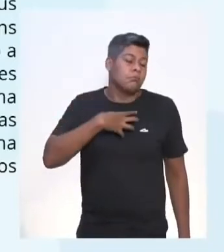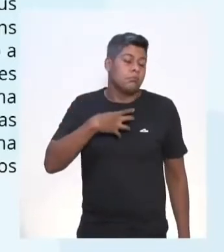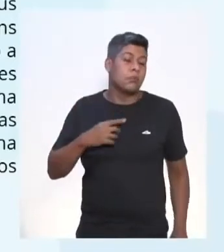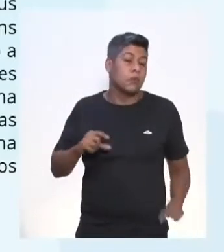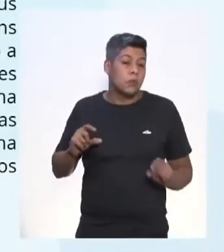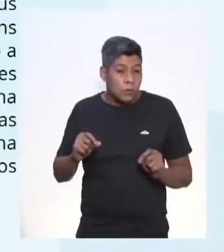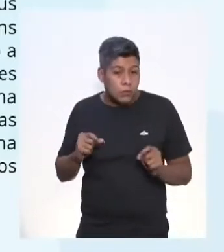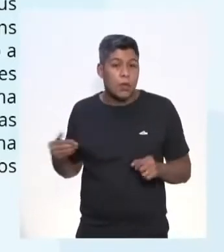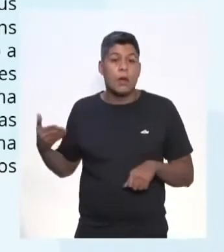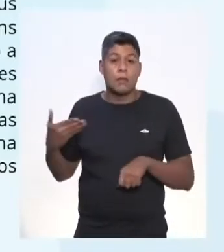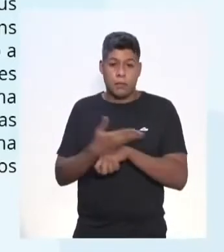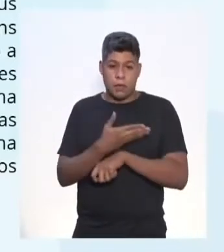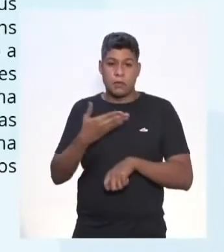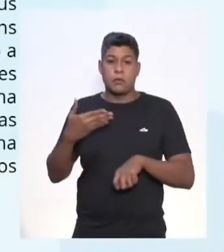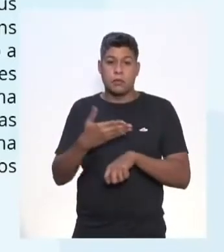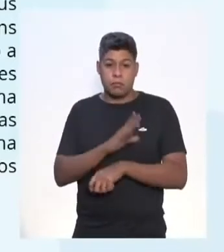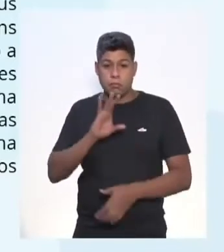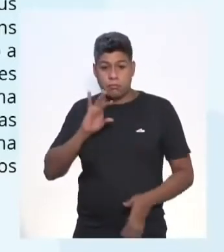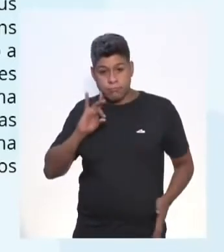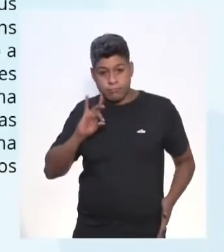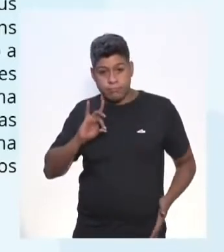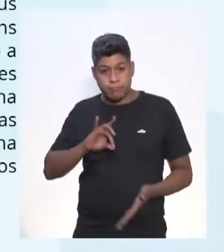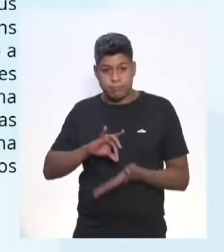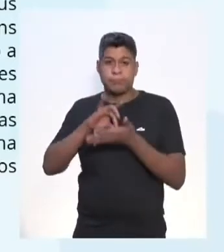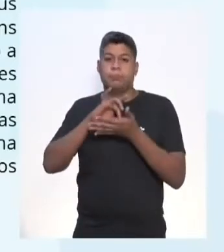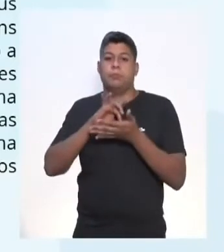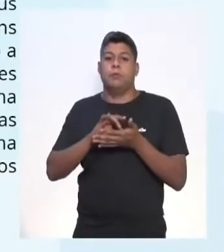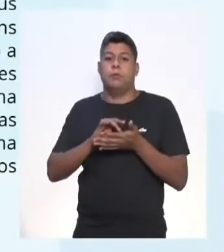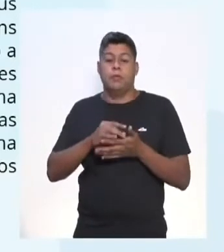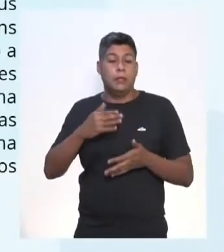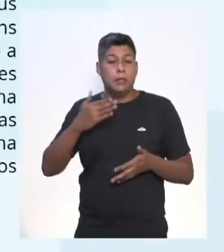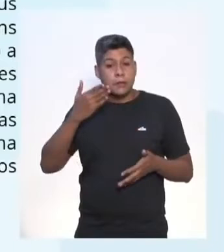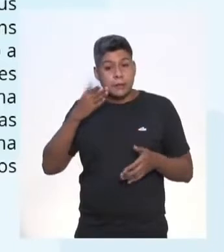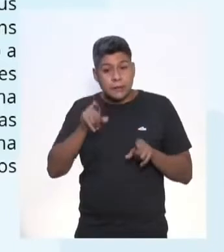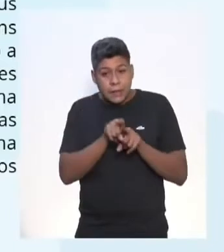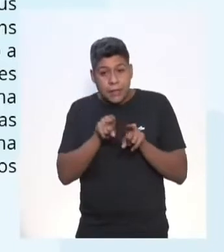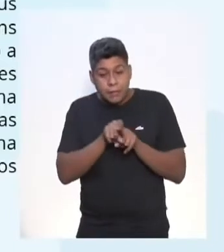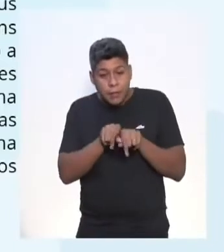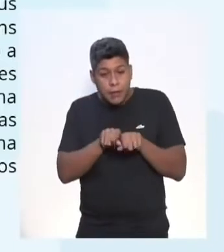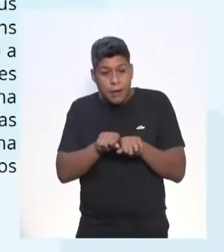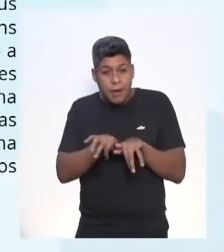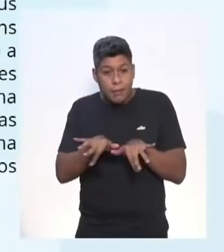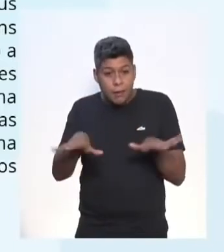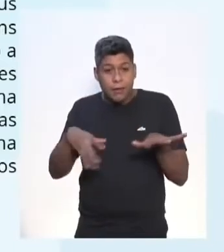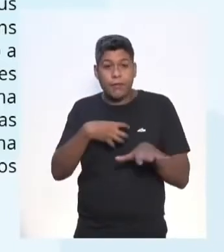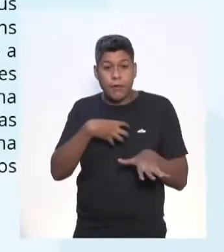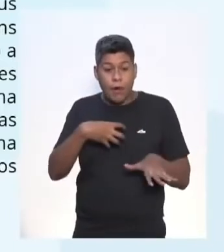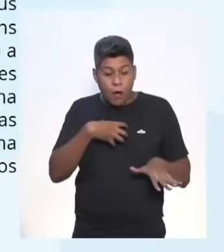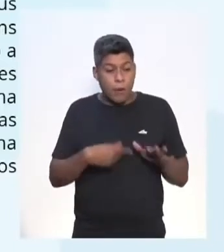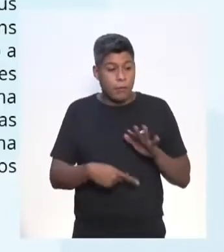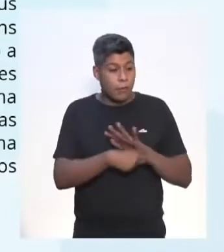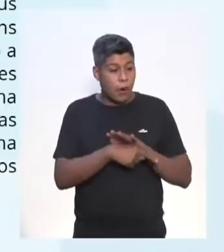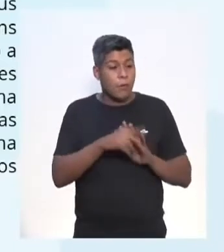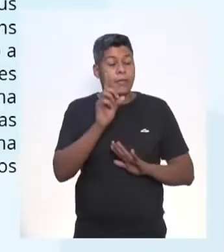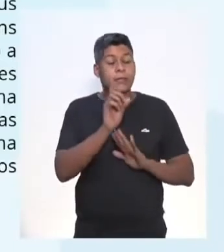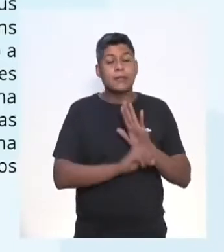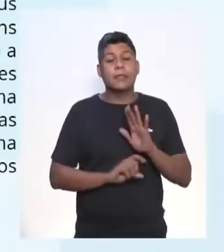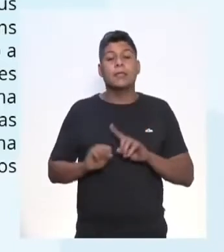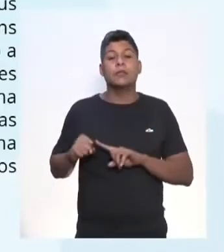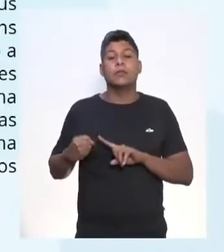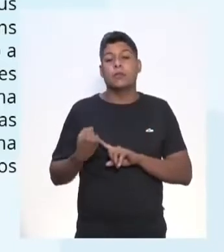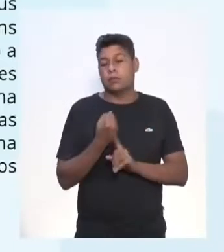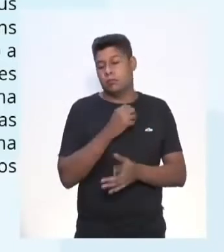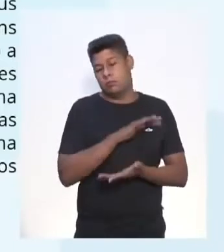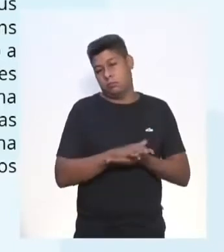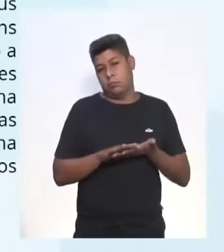uma participação efetiva e muito menos ampliou de forma expressiva os direitos